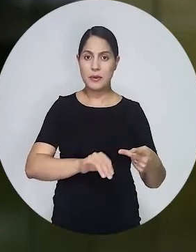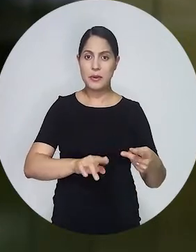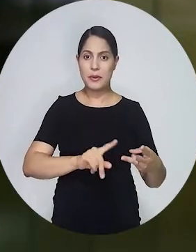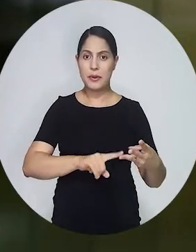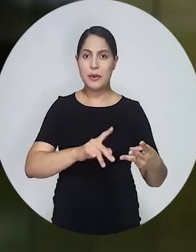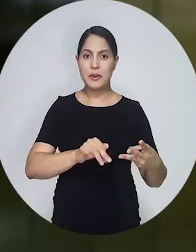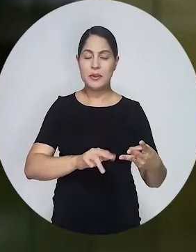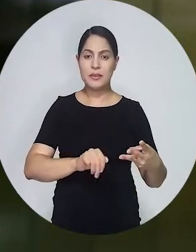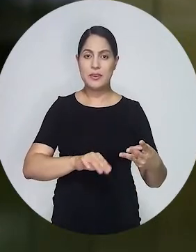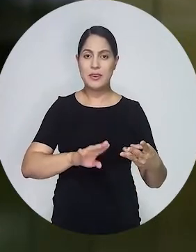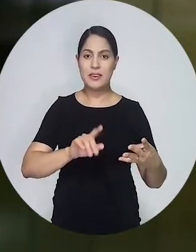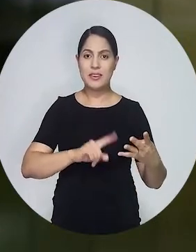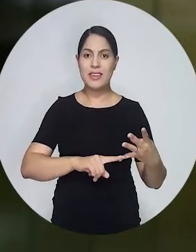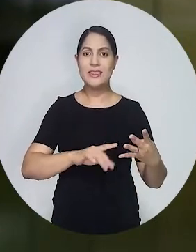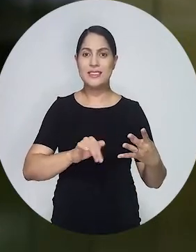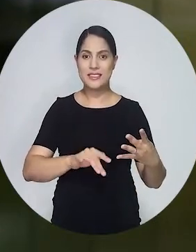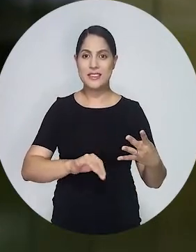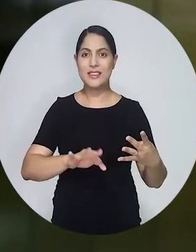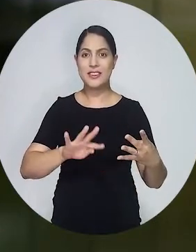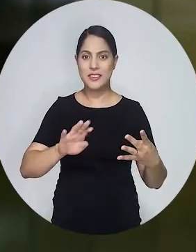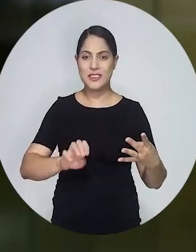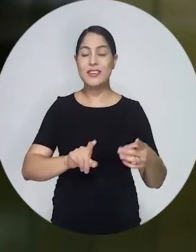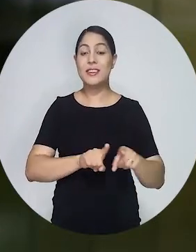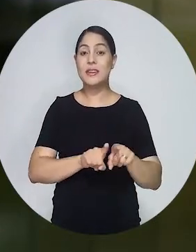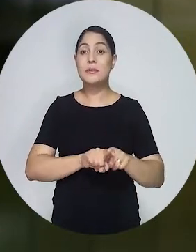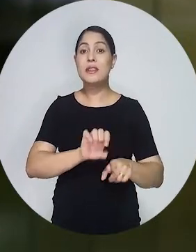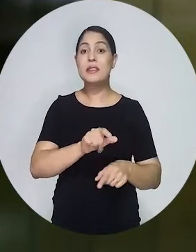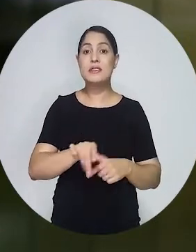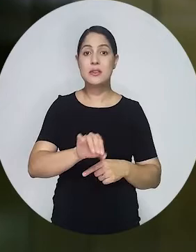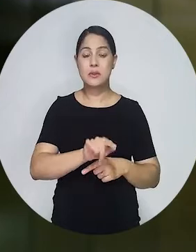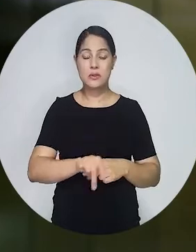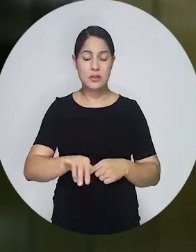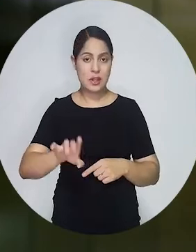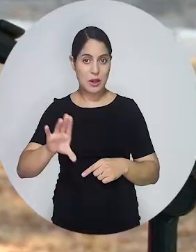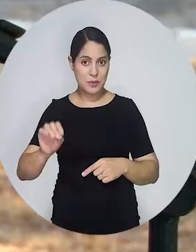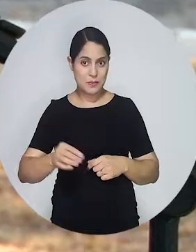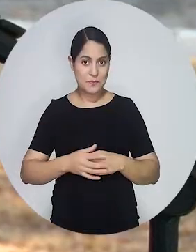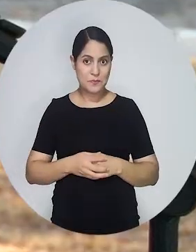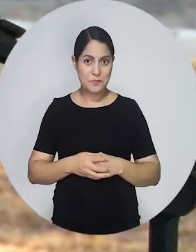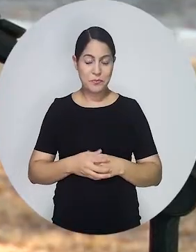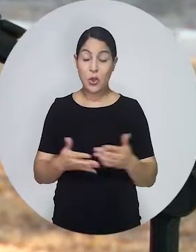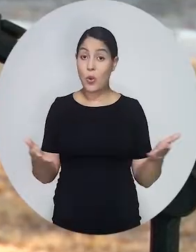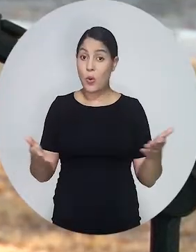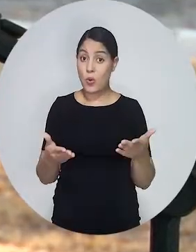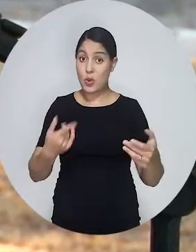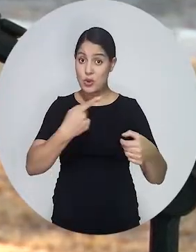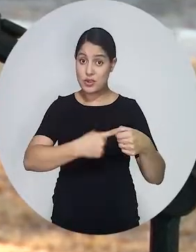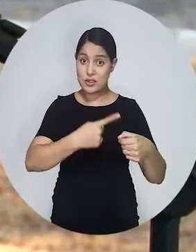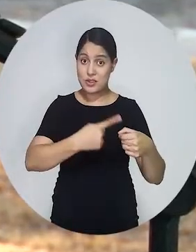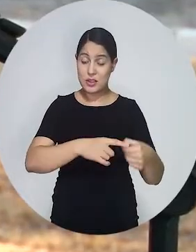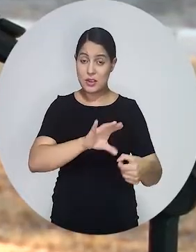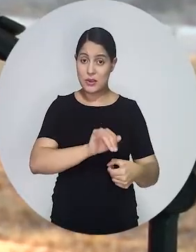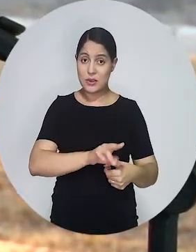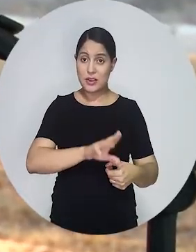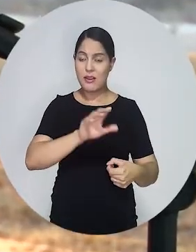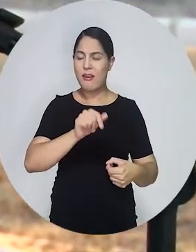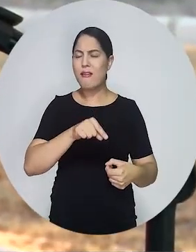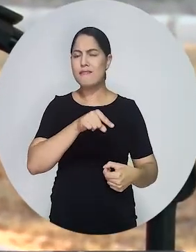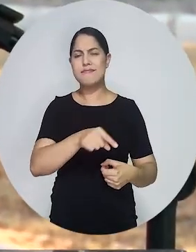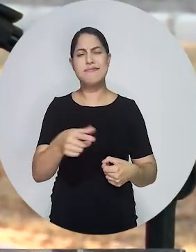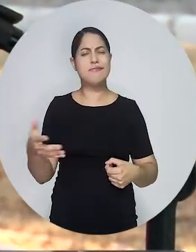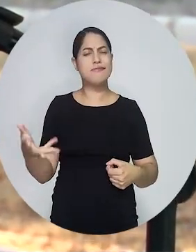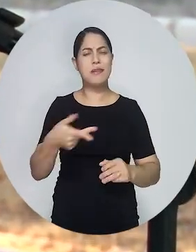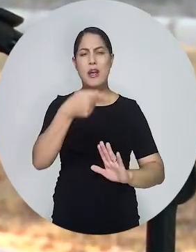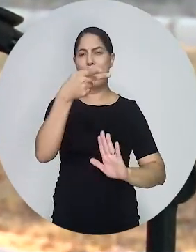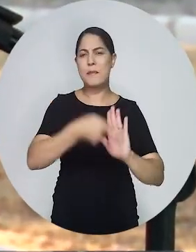de Caucaia, Paracuru, Paraipaba, Pentecoste e São Gonçalo do Amarante. E o que está acontecendo hoje em Caucaia é a